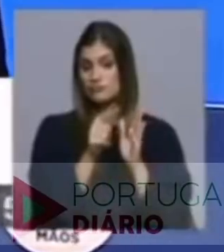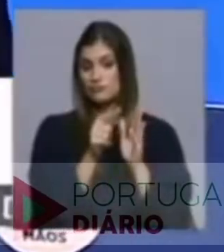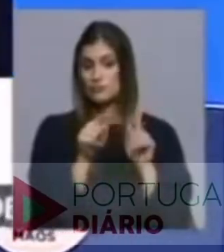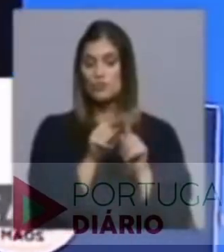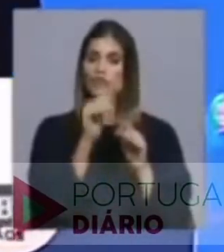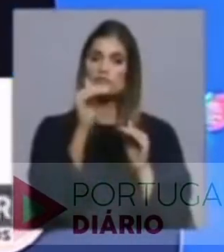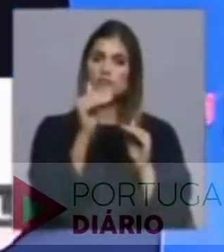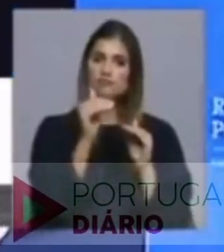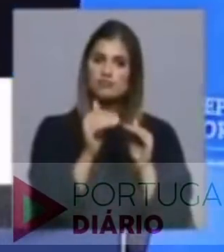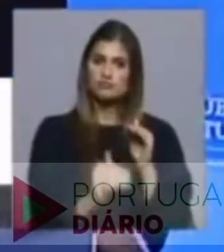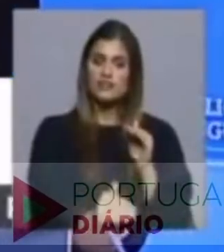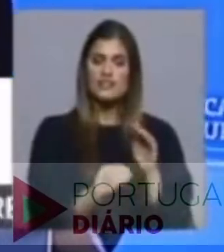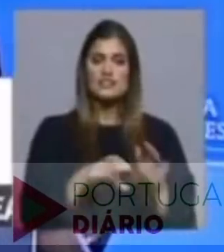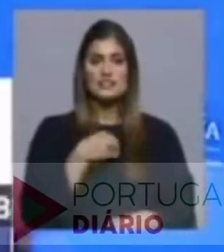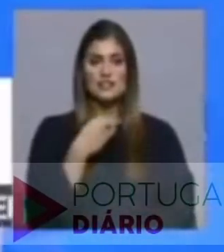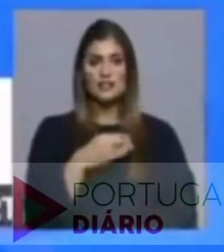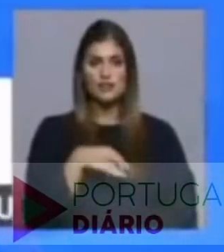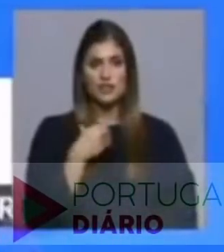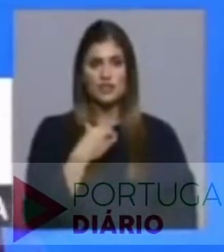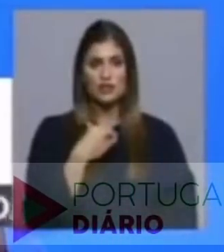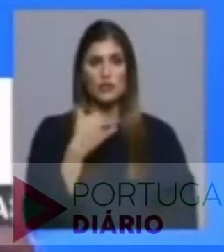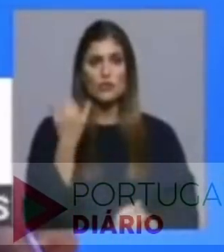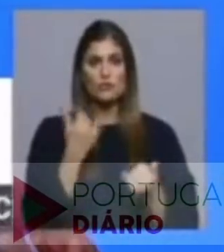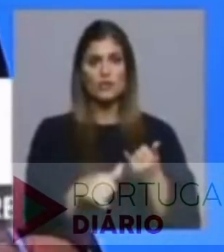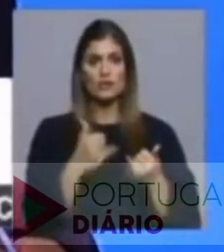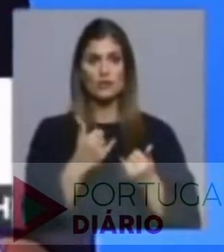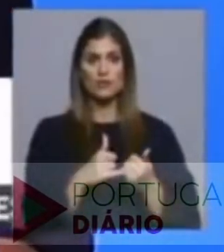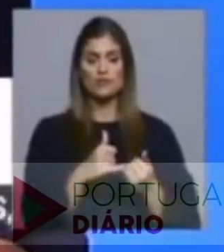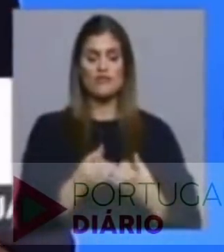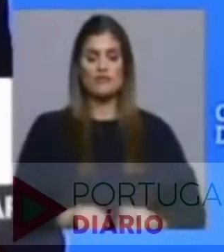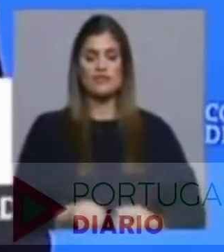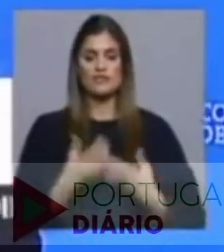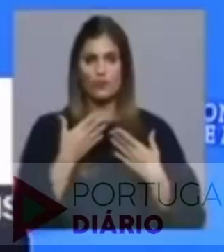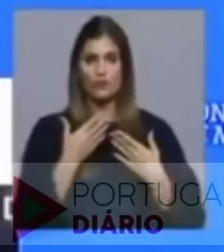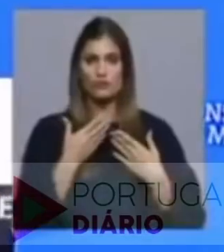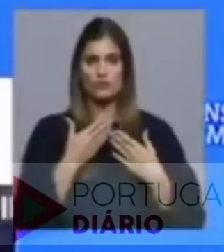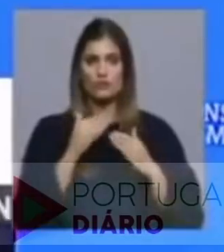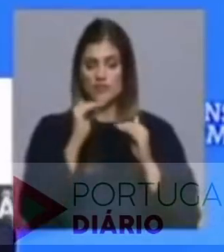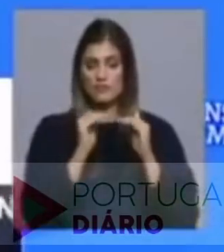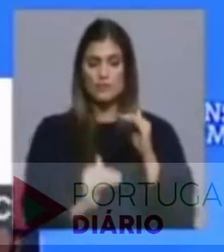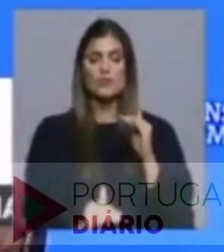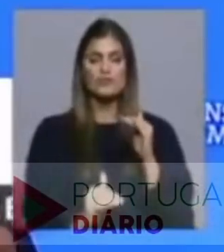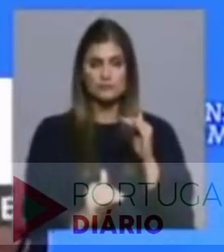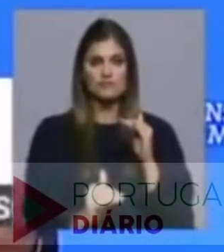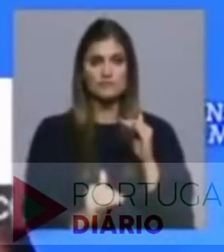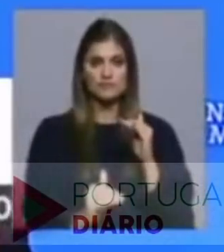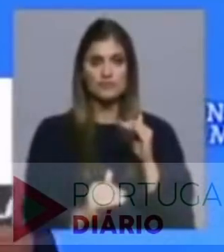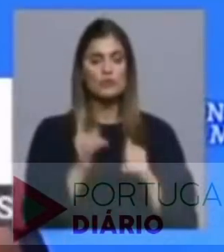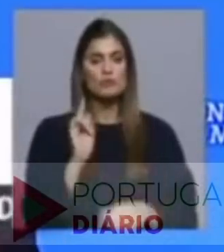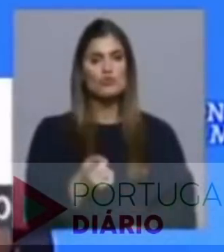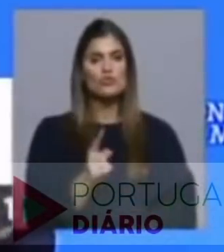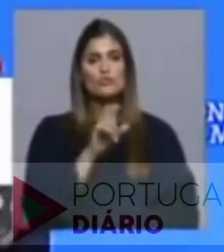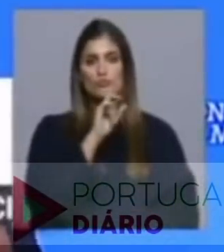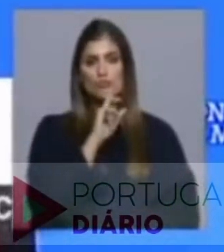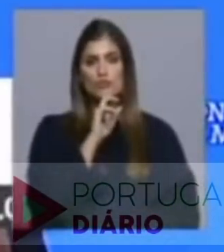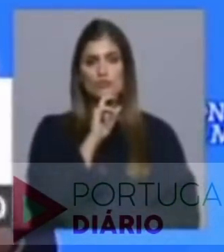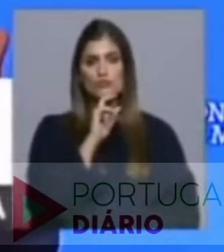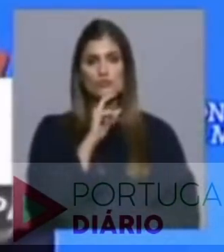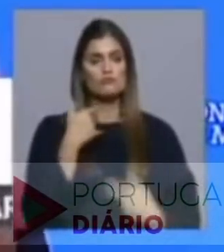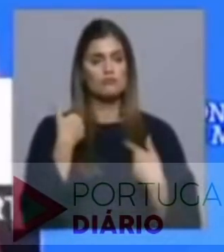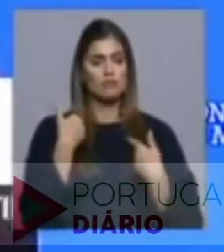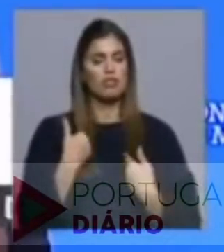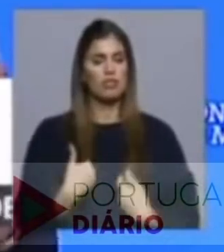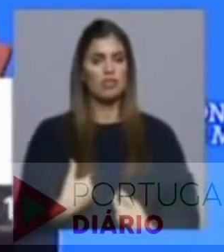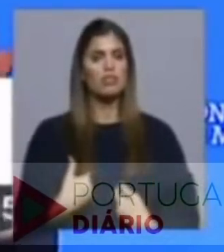descendente, significa que o risco da infecção está a diminuir e, portanto, podemos estar